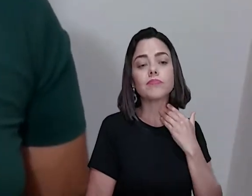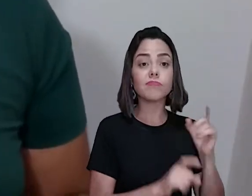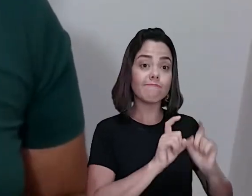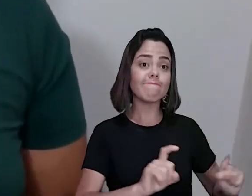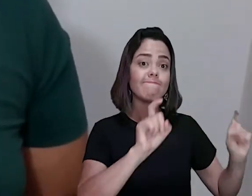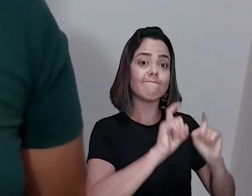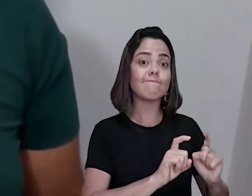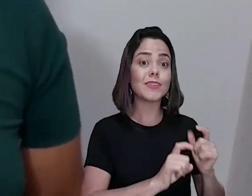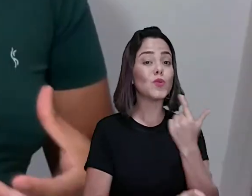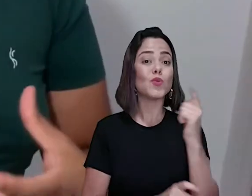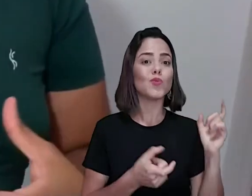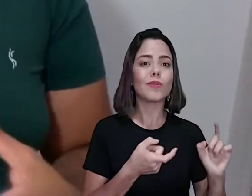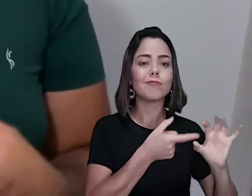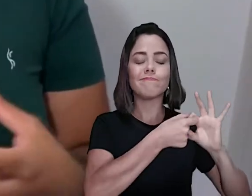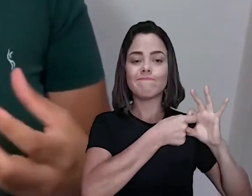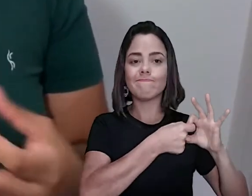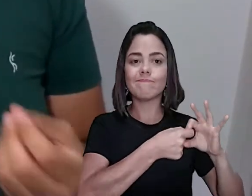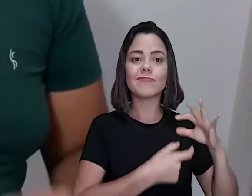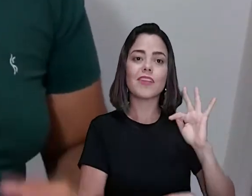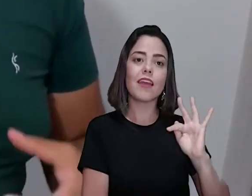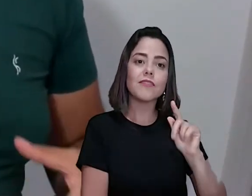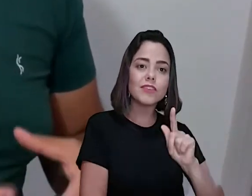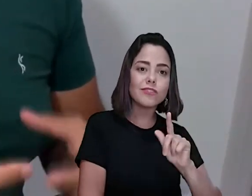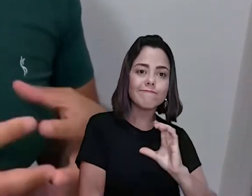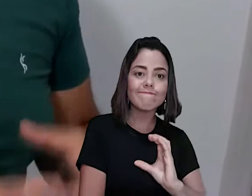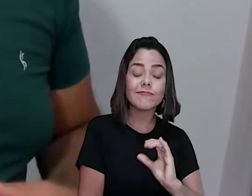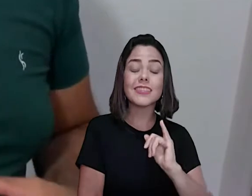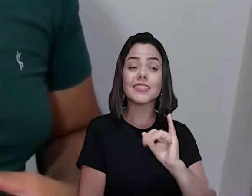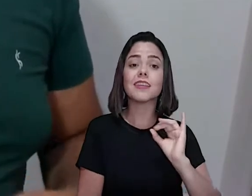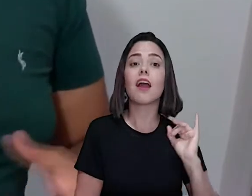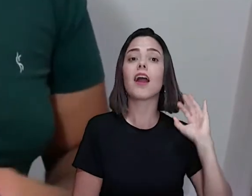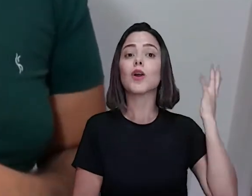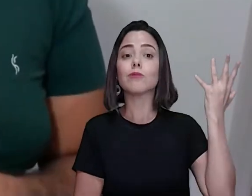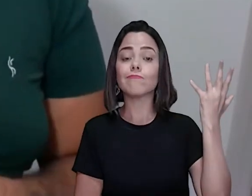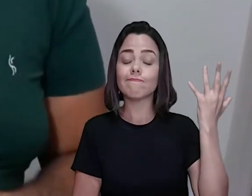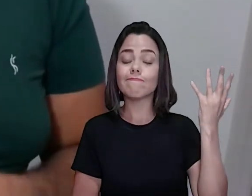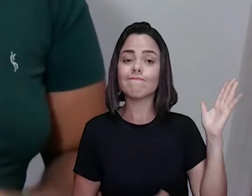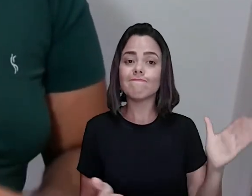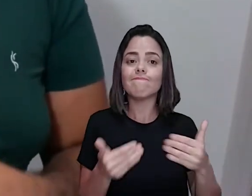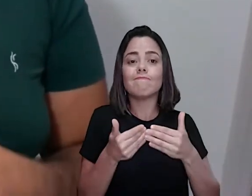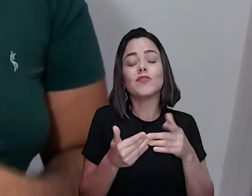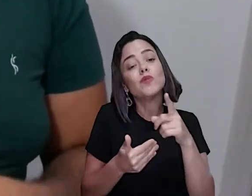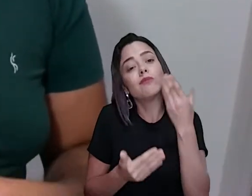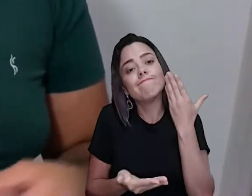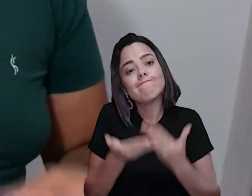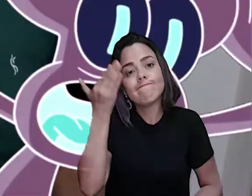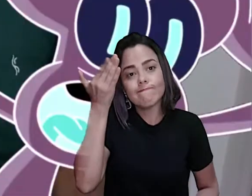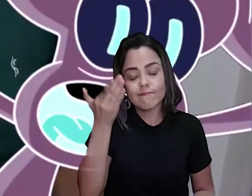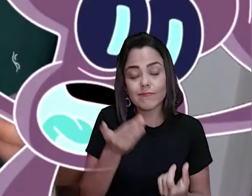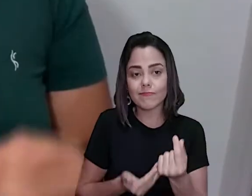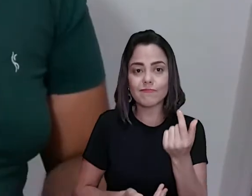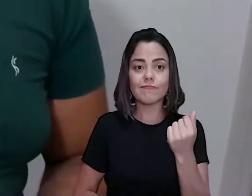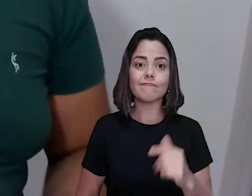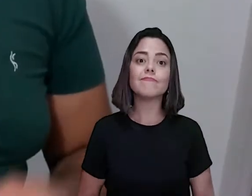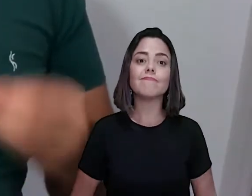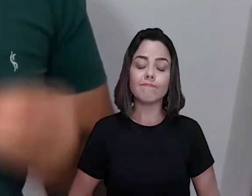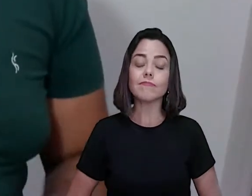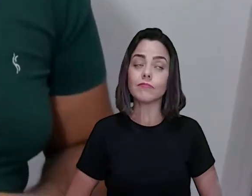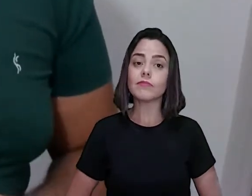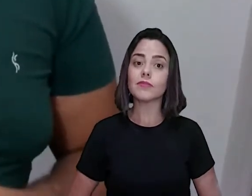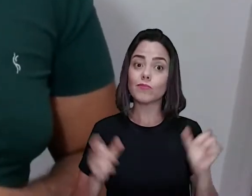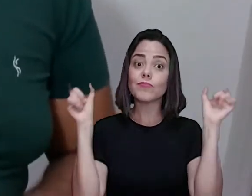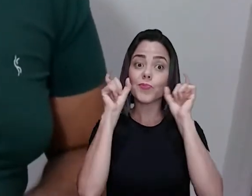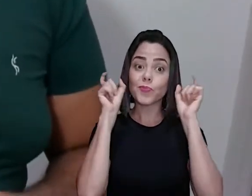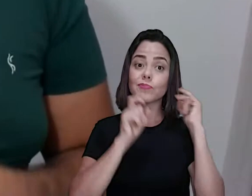precisa ficar atento a isso, porque se acontecer alguma coisa com essa instituição, pode ser que o seu dinheiro não esteja garantido. Então isso é um detalhe